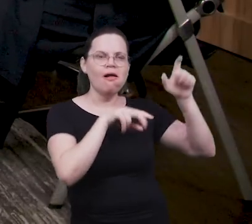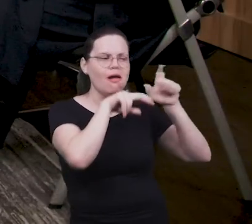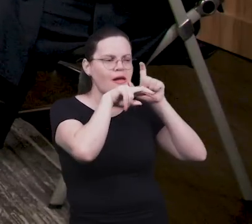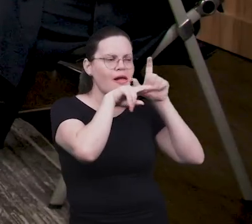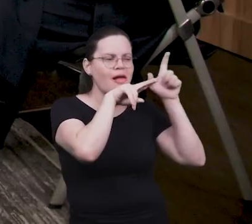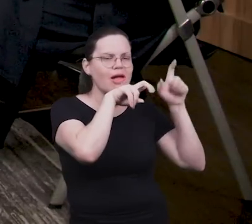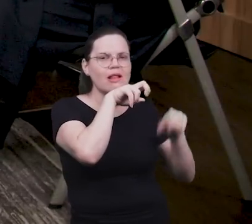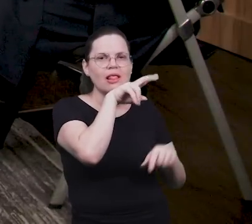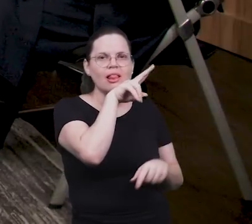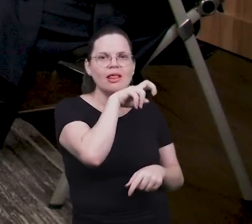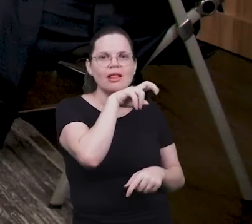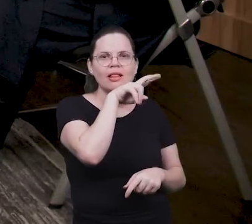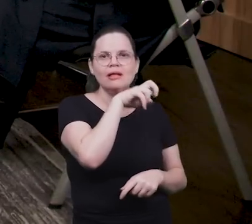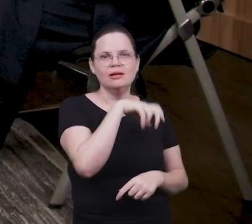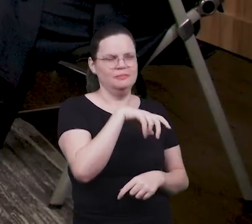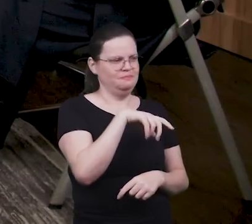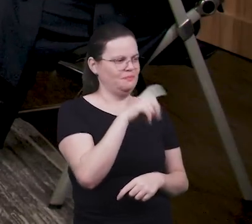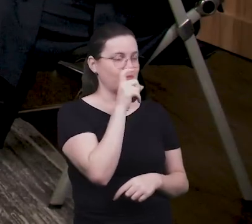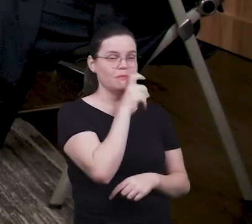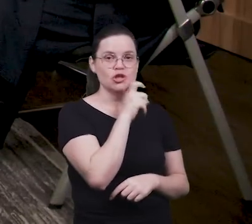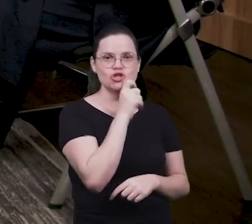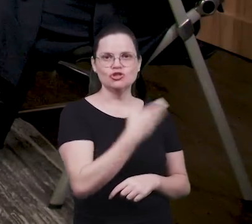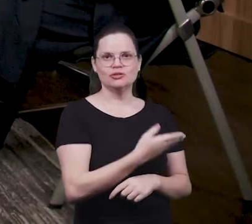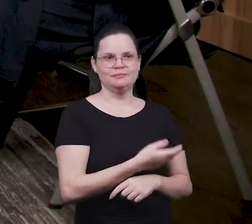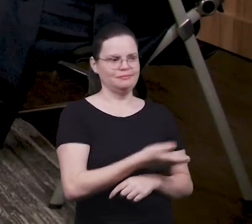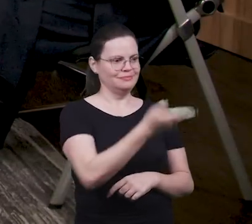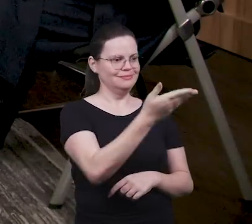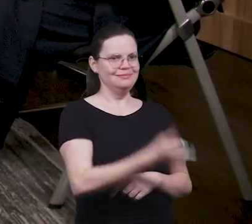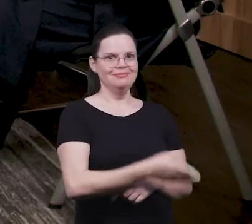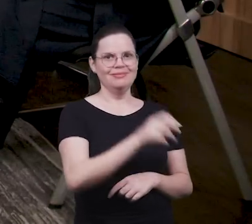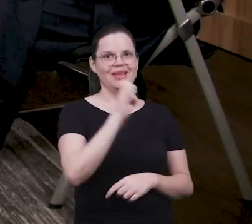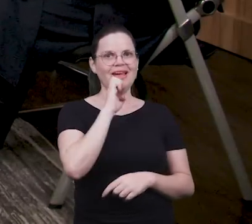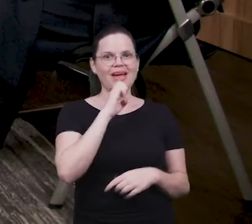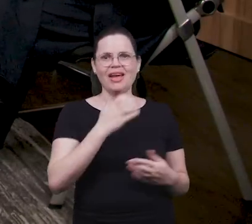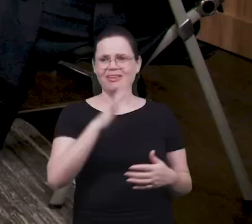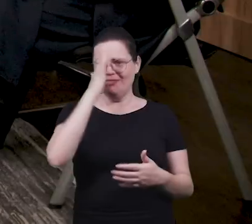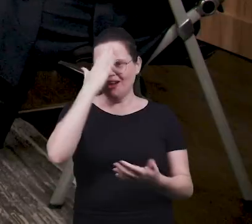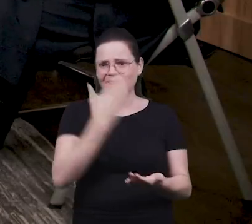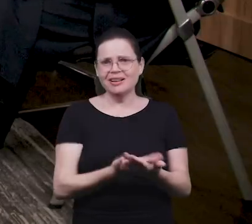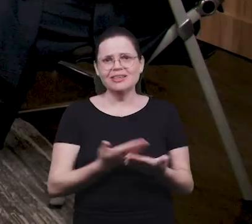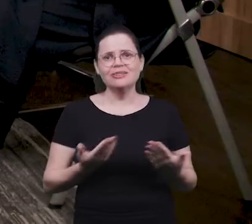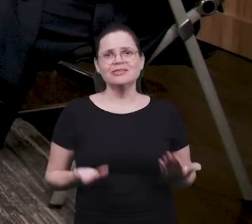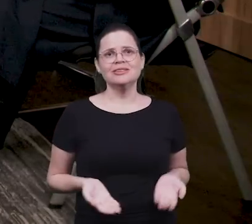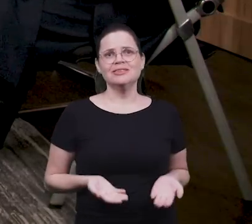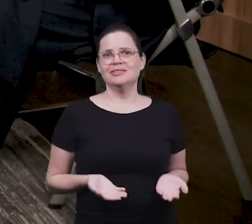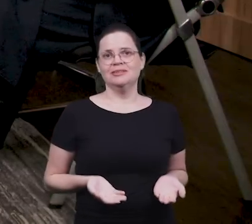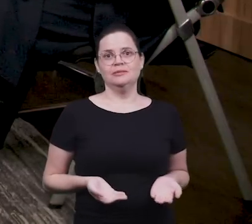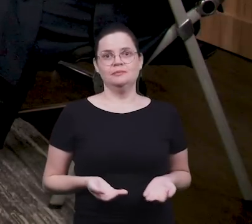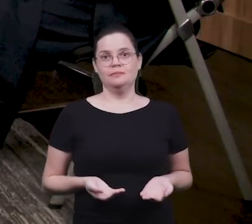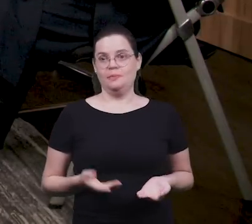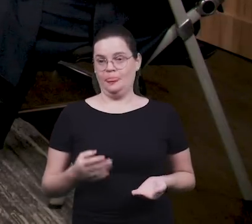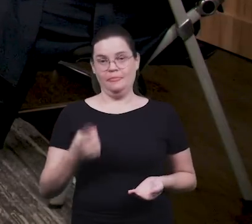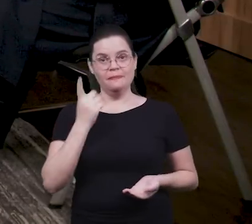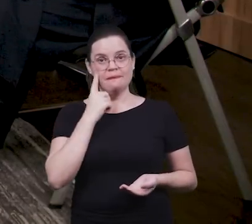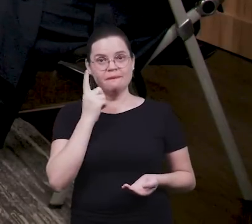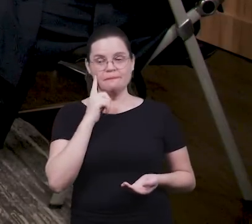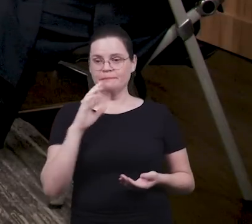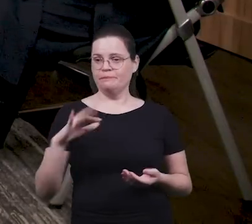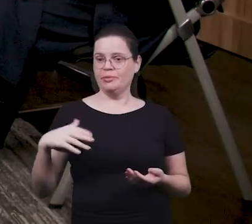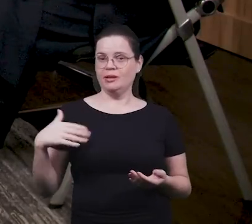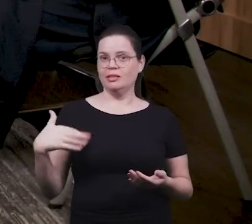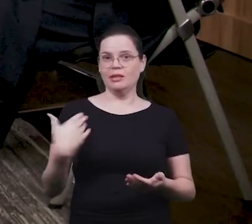nisso, Gaddafi creu nisso, né? Todo o mundo inteiro que passa de um dia para a noite, mas creu nisso,